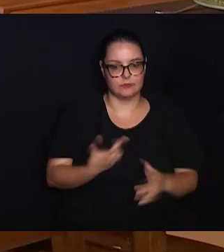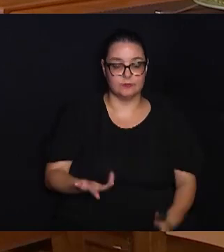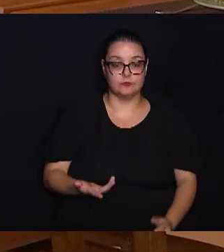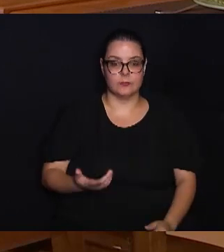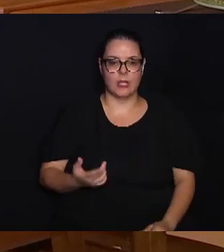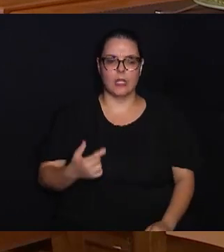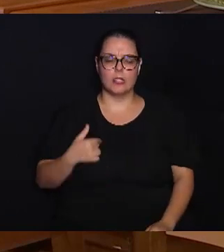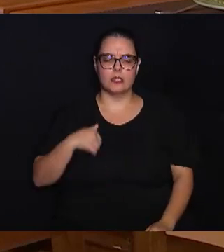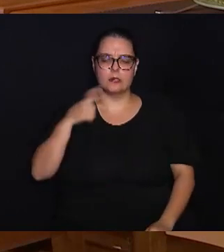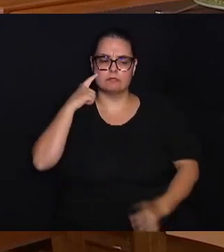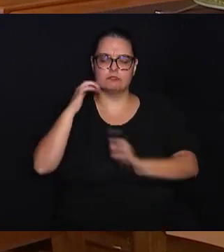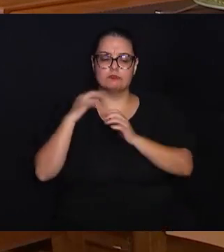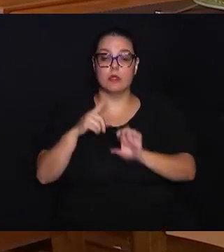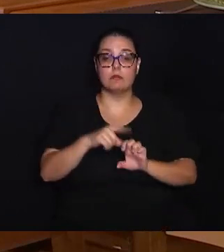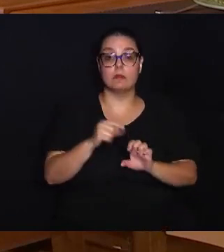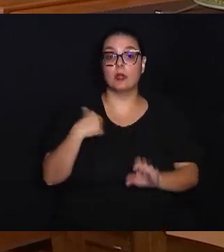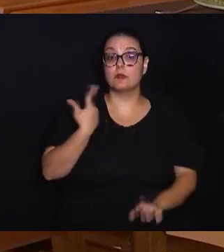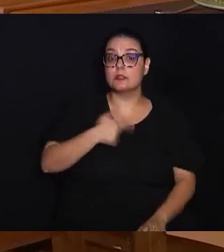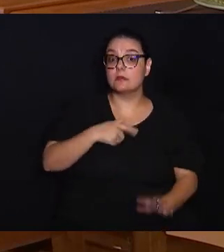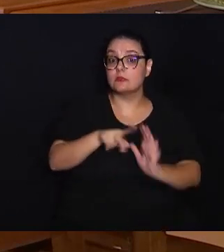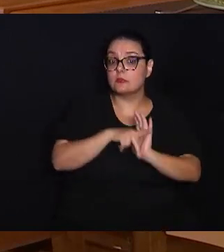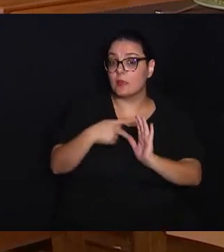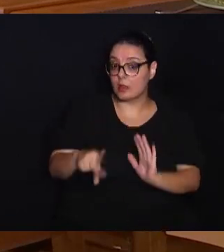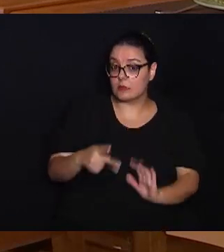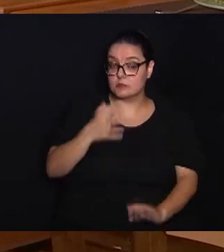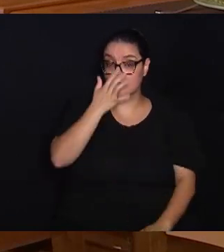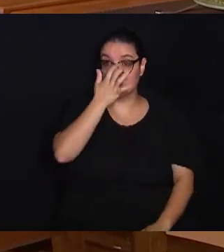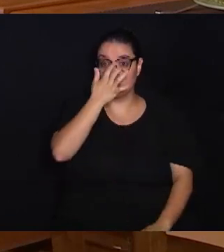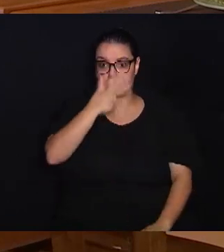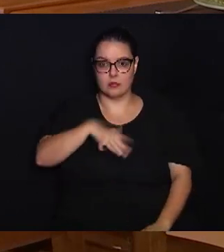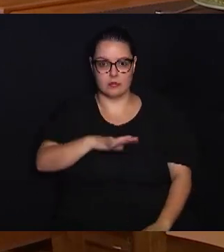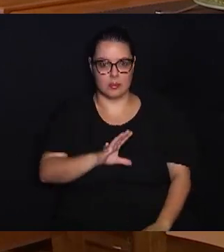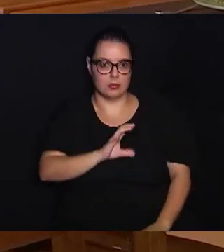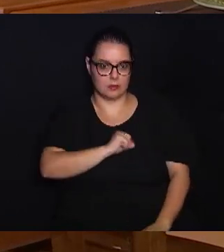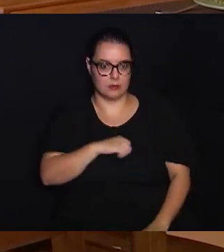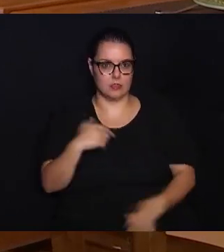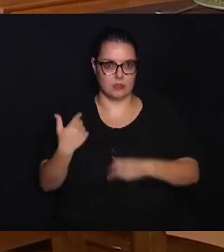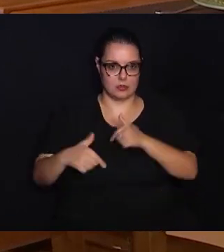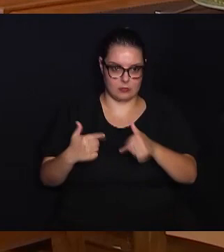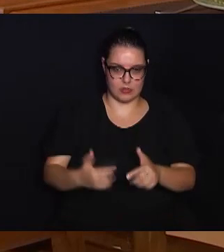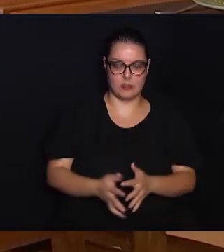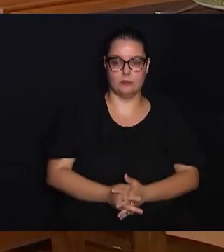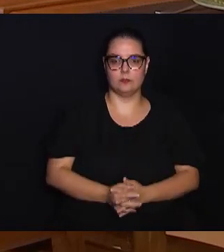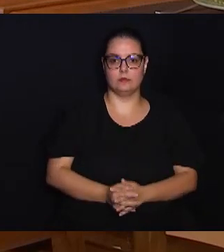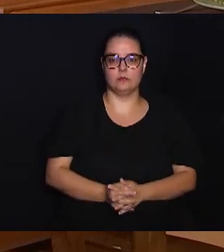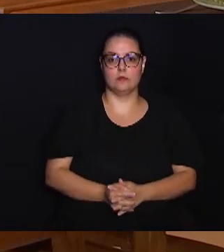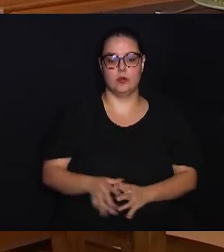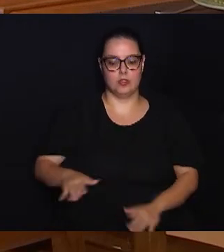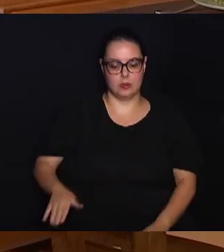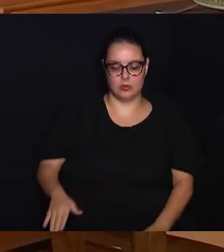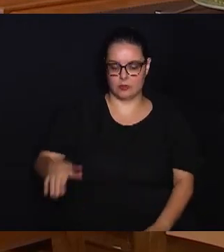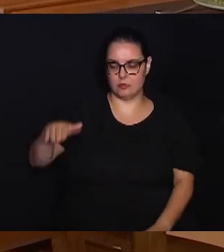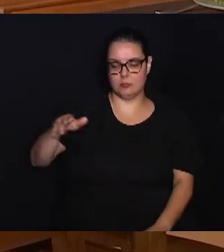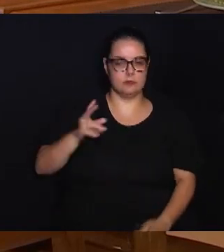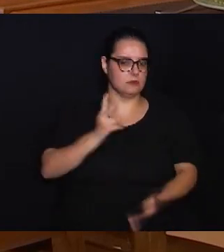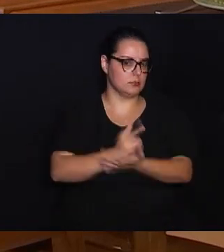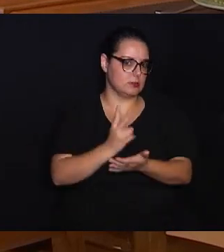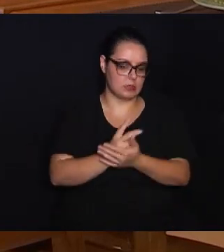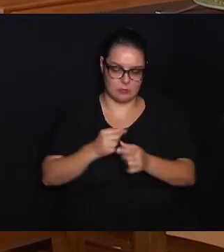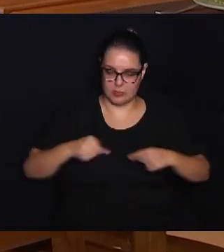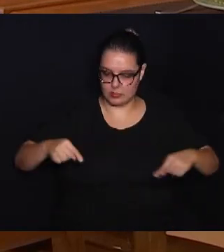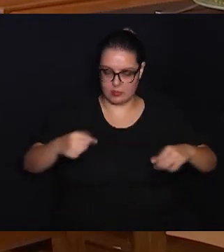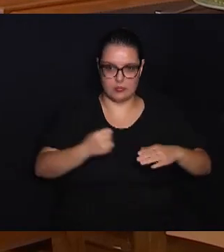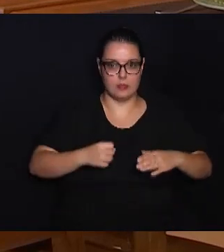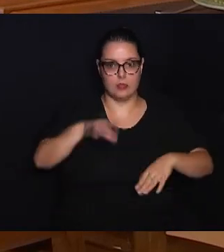empreender em ter alguma coisa Nossa tá E e numa área que a gente gostasse de mexer e gostasse de trabalhar eu desde pequeno sempre